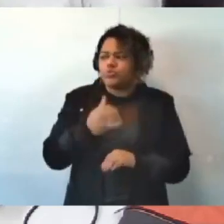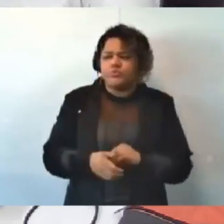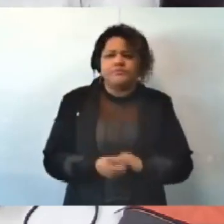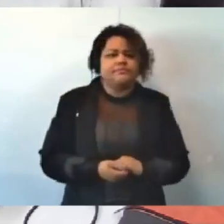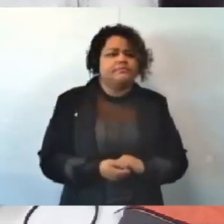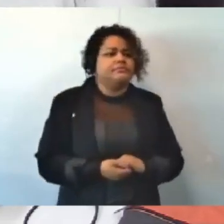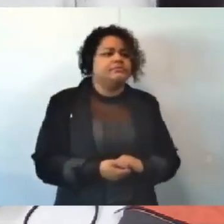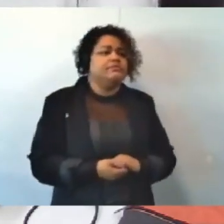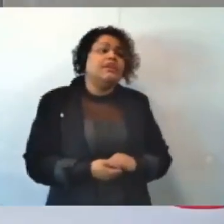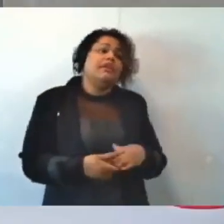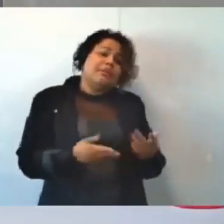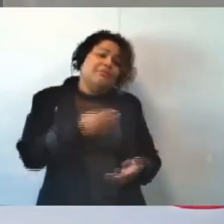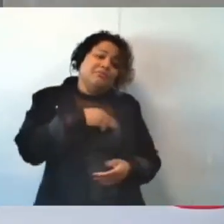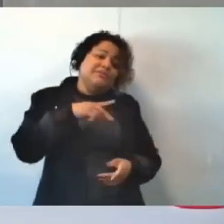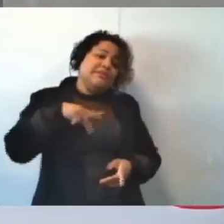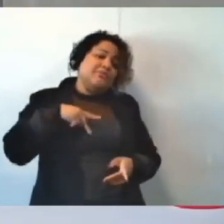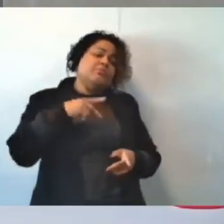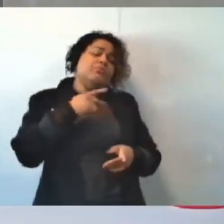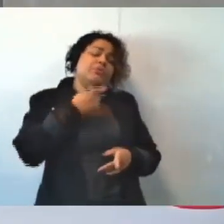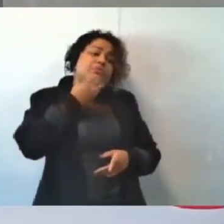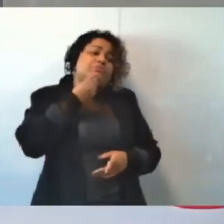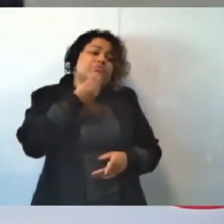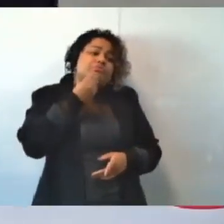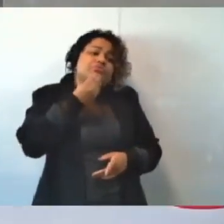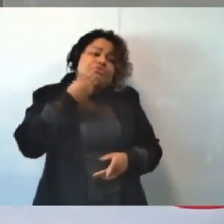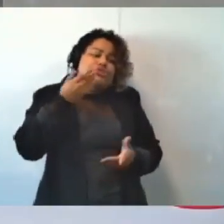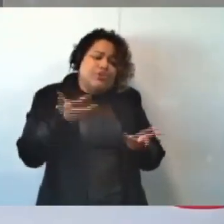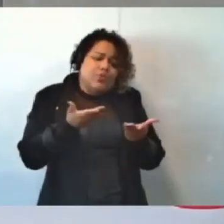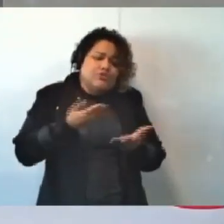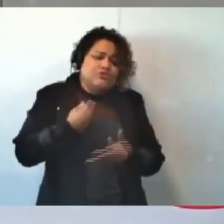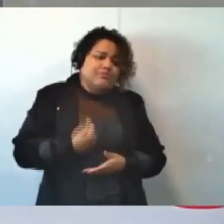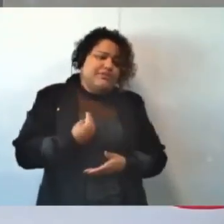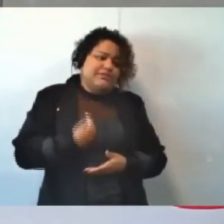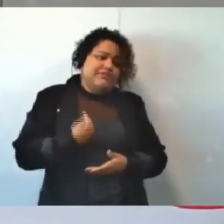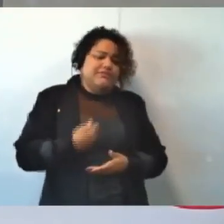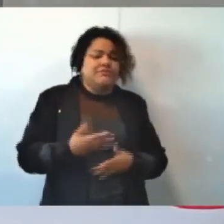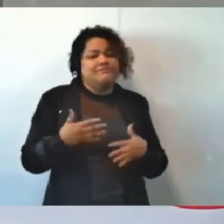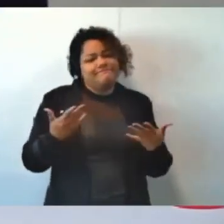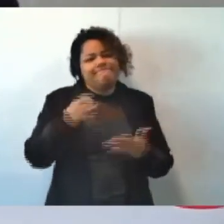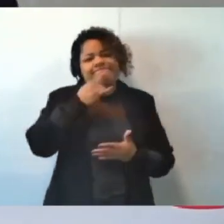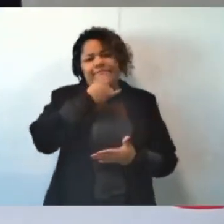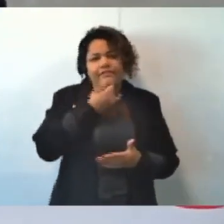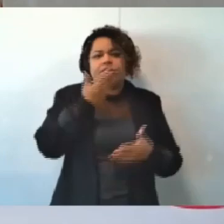tinham que estar aqui hoje, seria muito legal, né? Infelizmente. Ô, Silvinho, um abraço, querido.